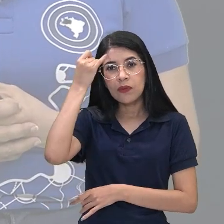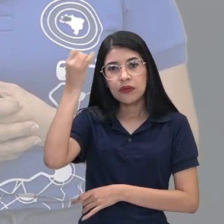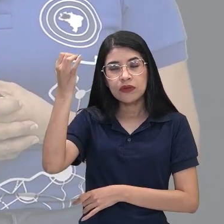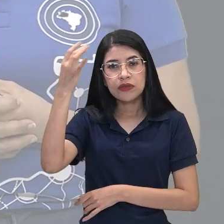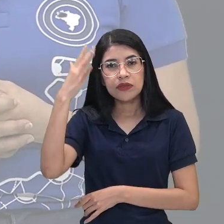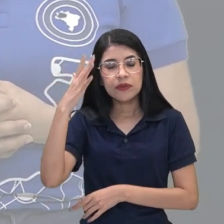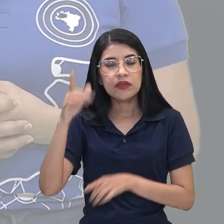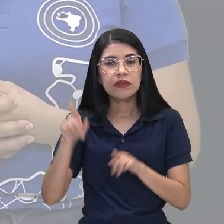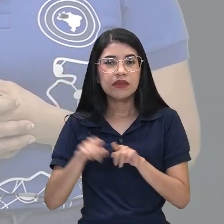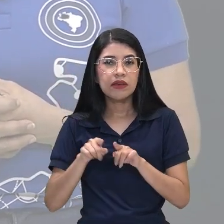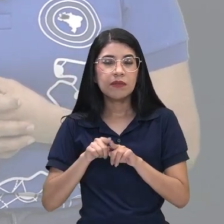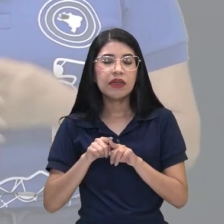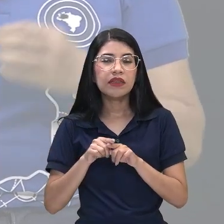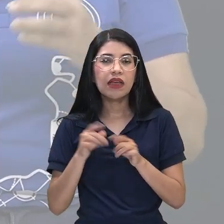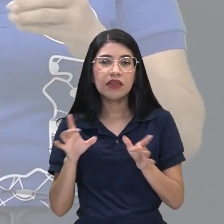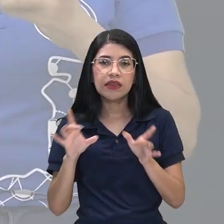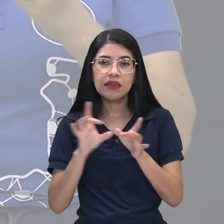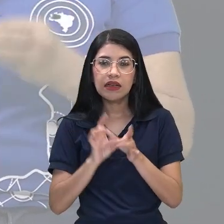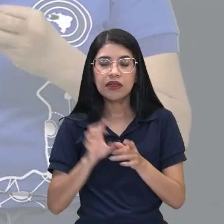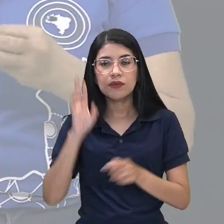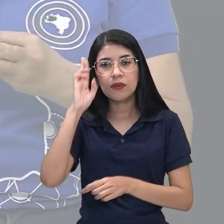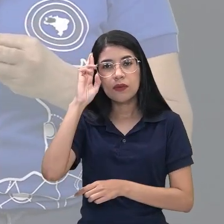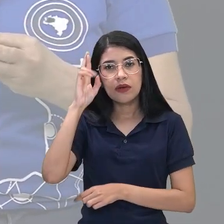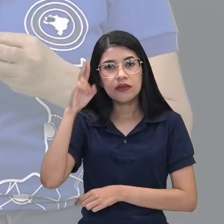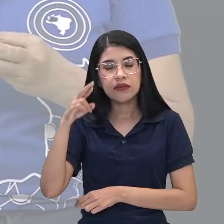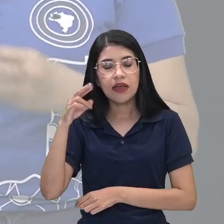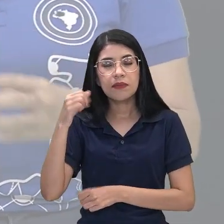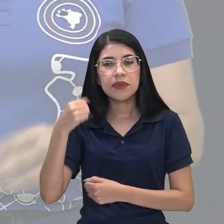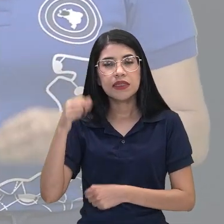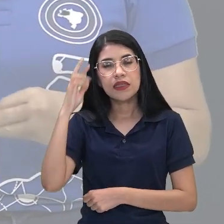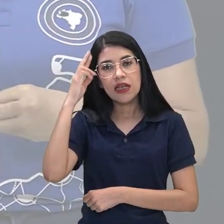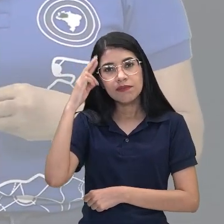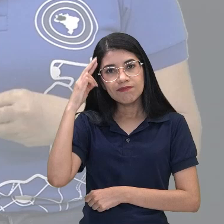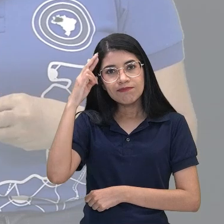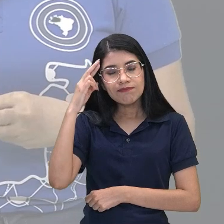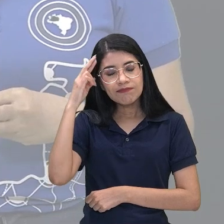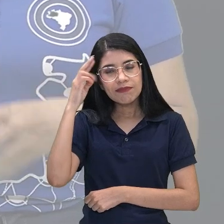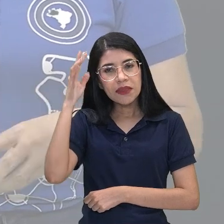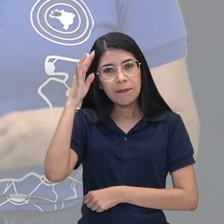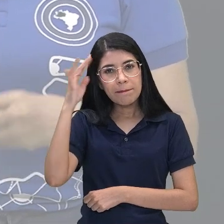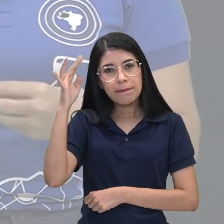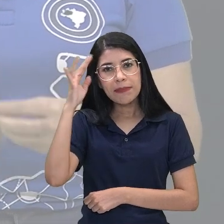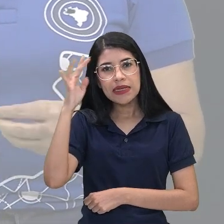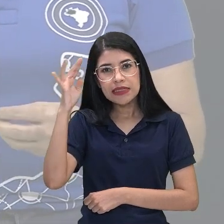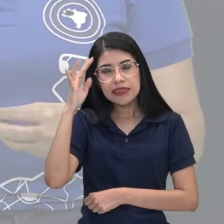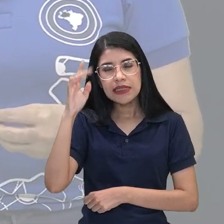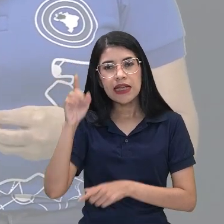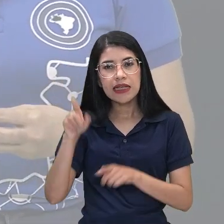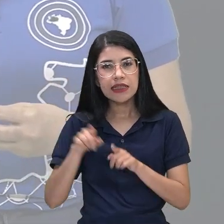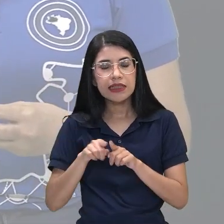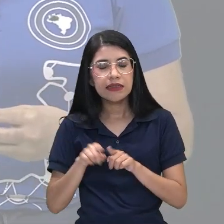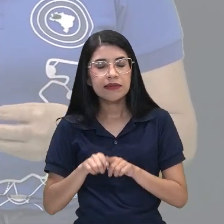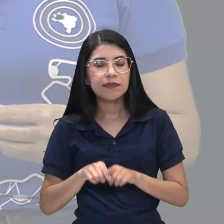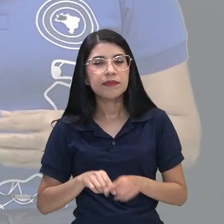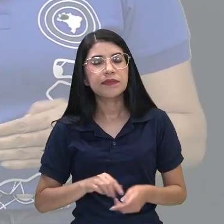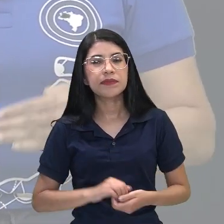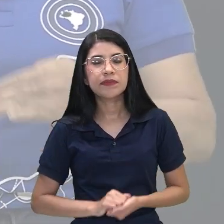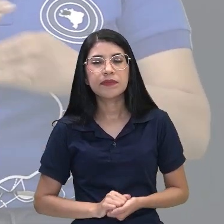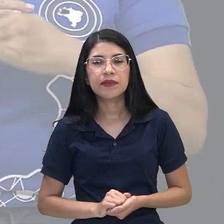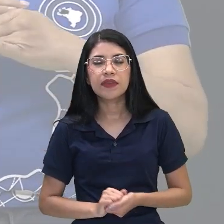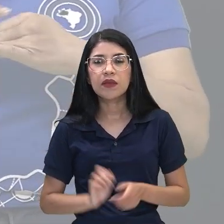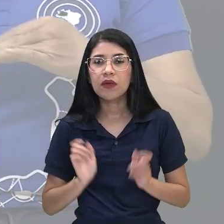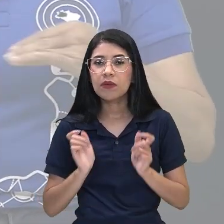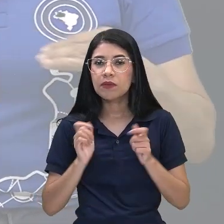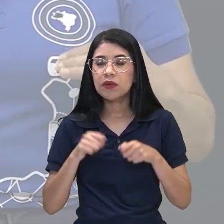no racionalismo, né? O que é raciocinar, é pensar, é refletir